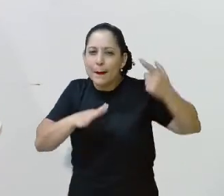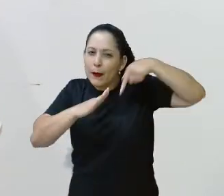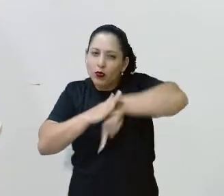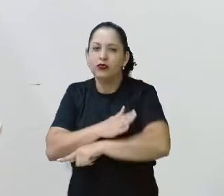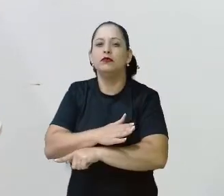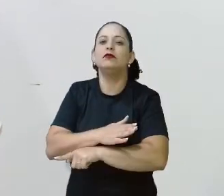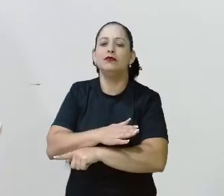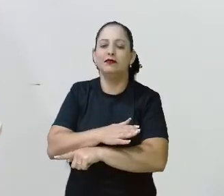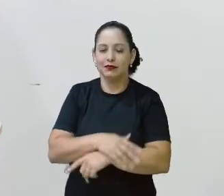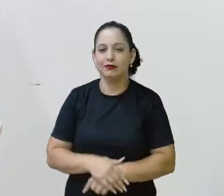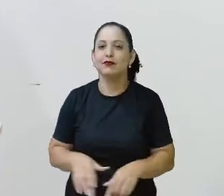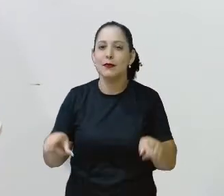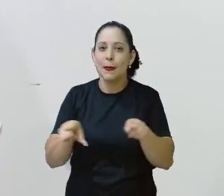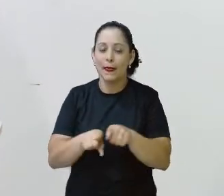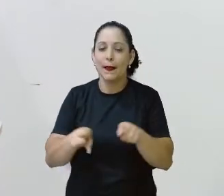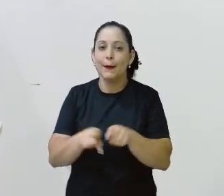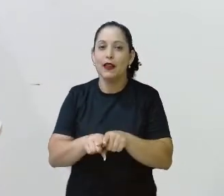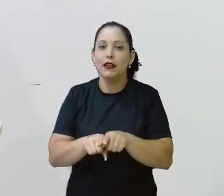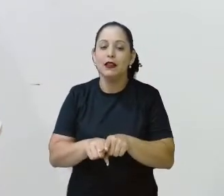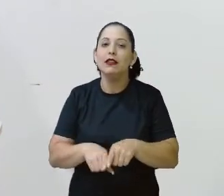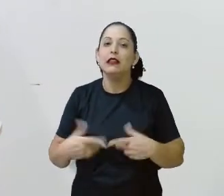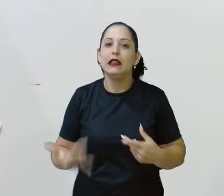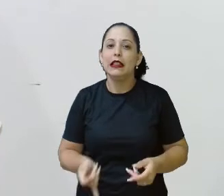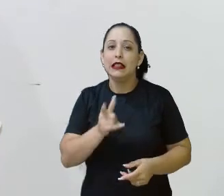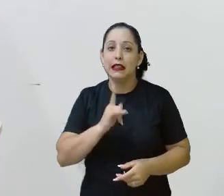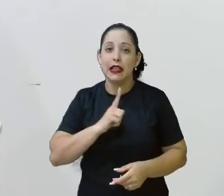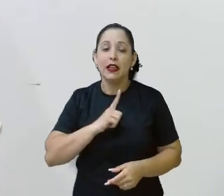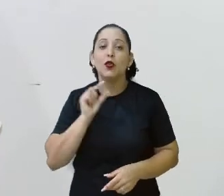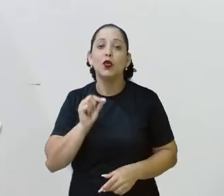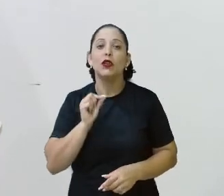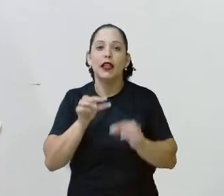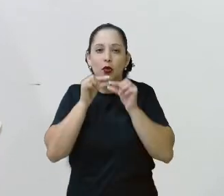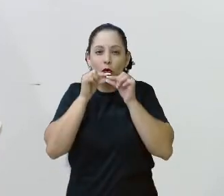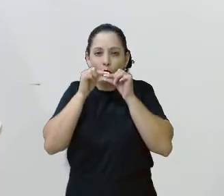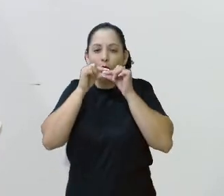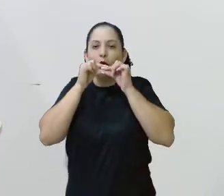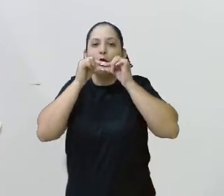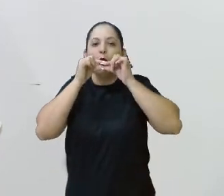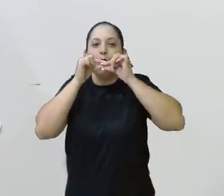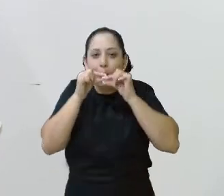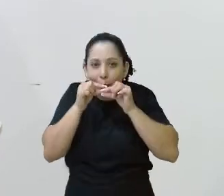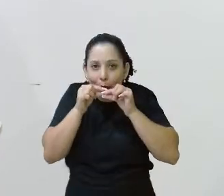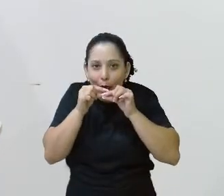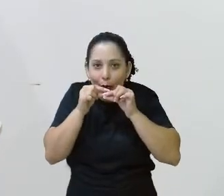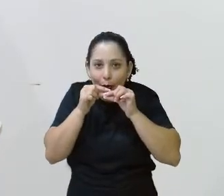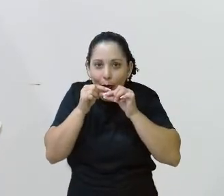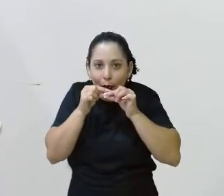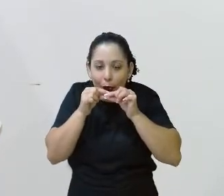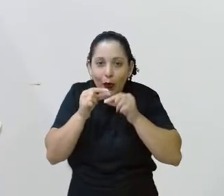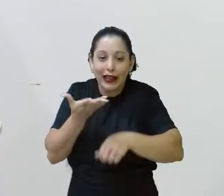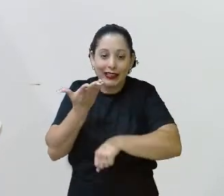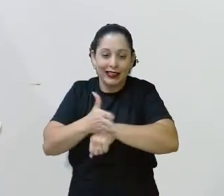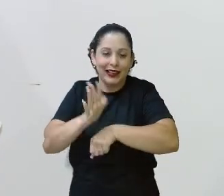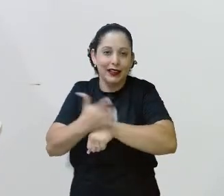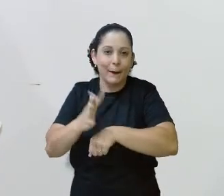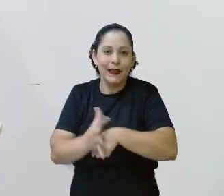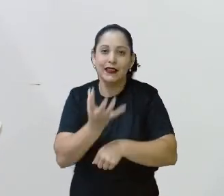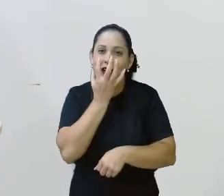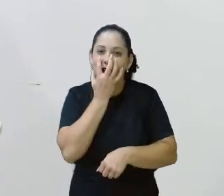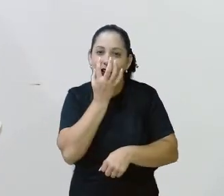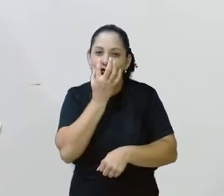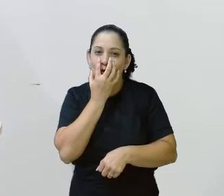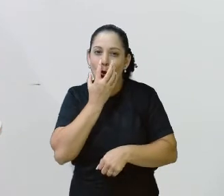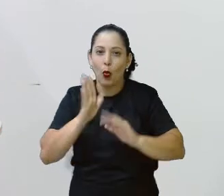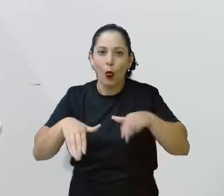uma dica aqui, professora Vilma, é o apito de cachorro. Quando estão a questão de treinando os cachorros, a gente